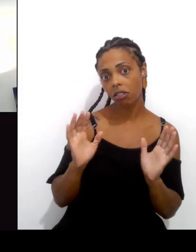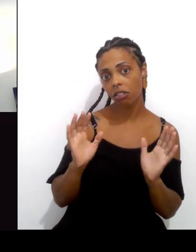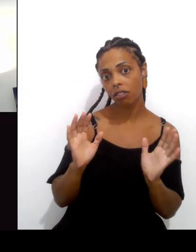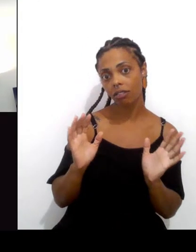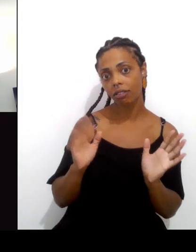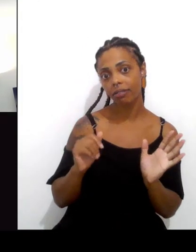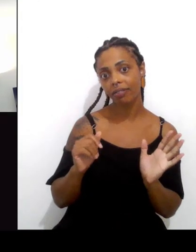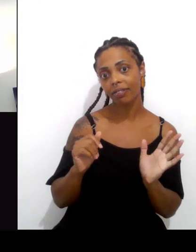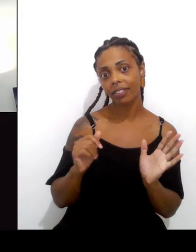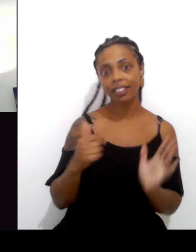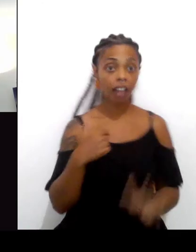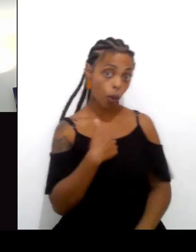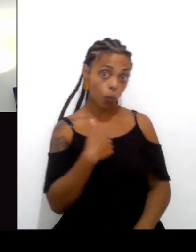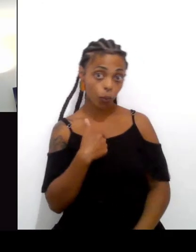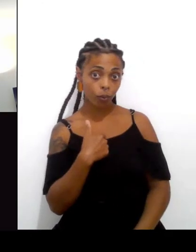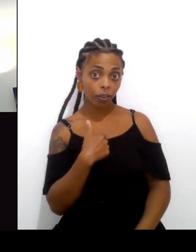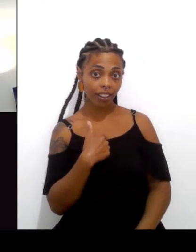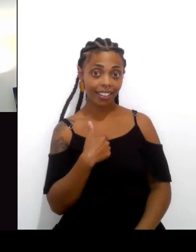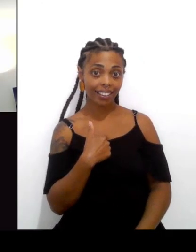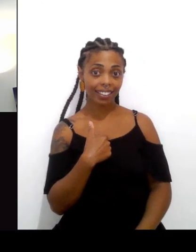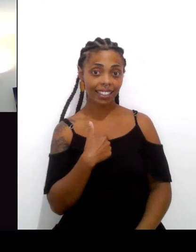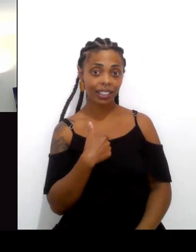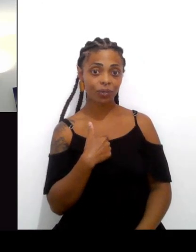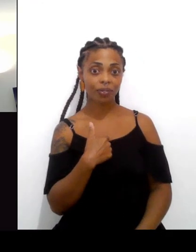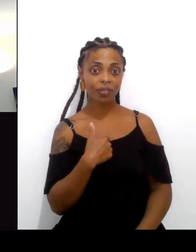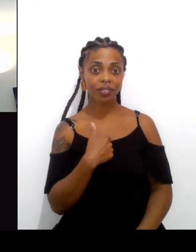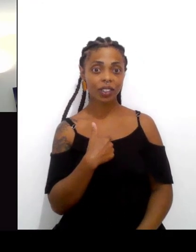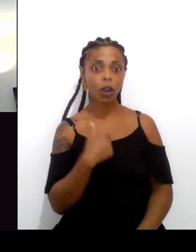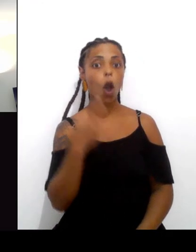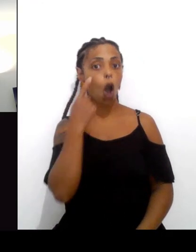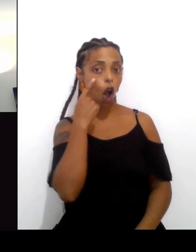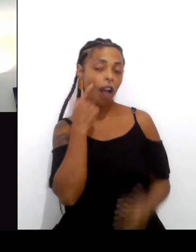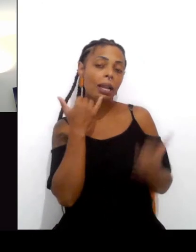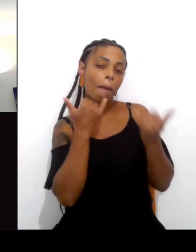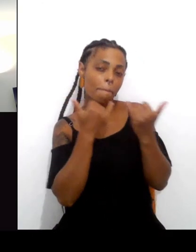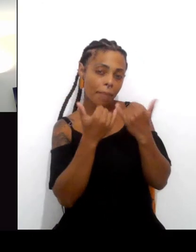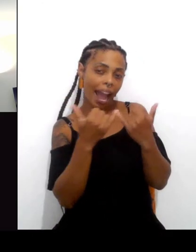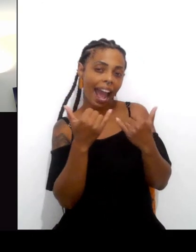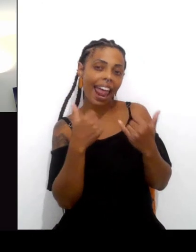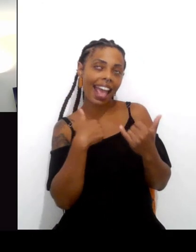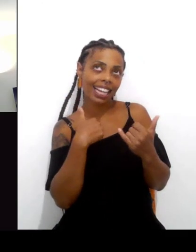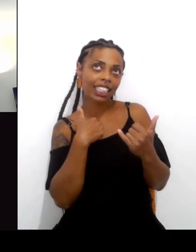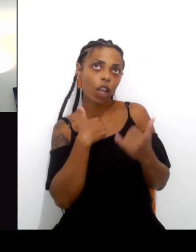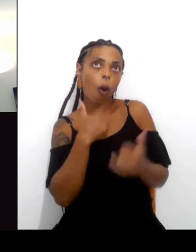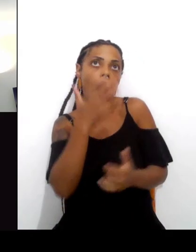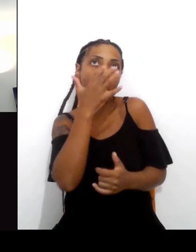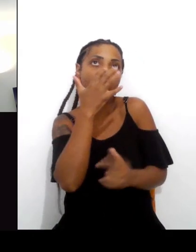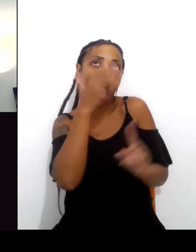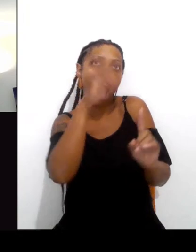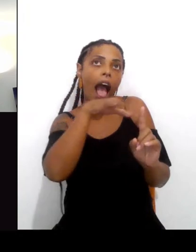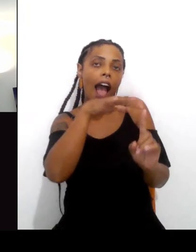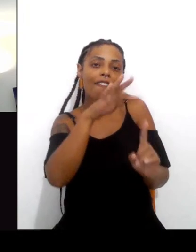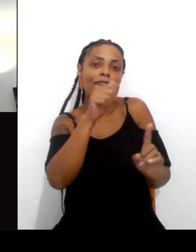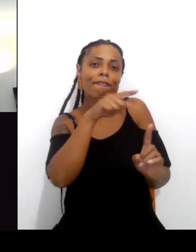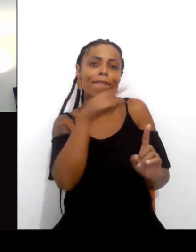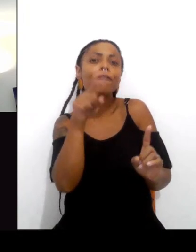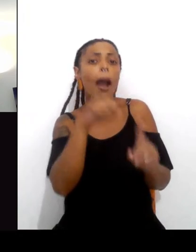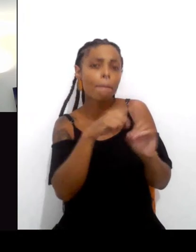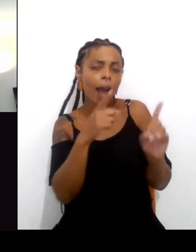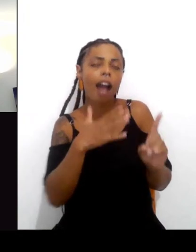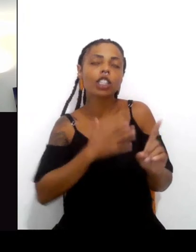eu olha vai parecer um comentário de fã mas eu gosto muito da maneira